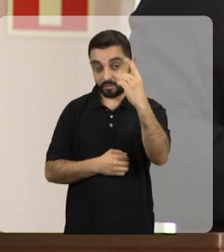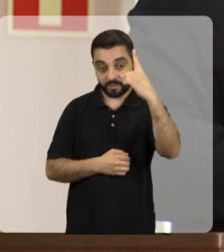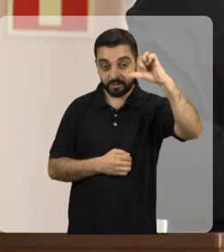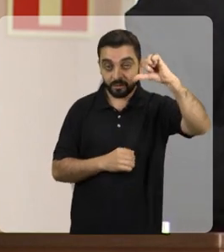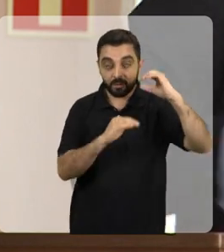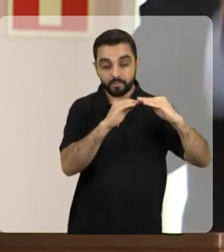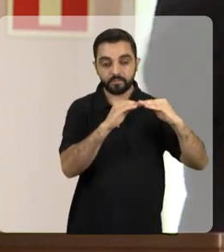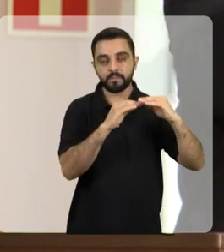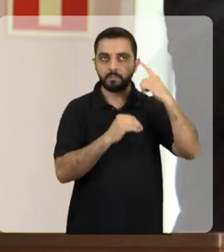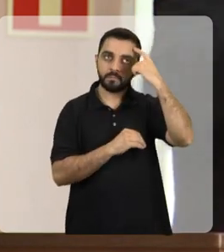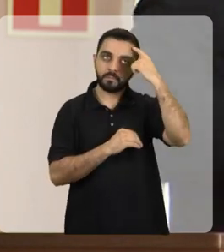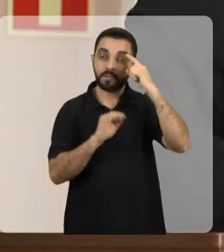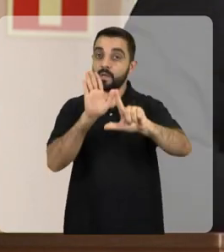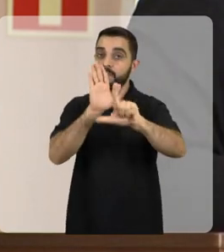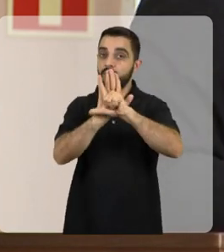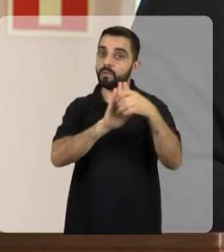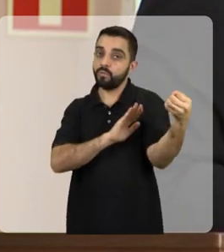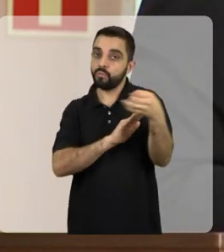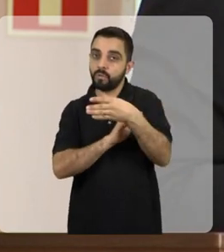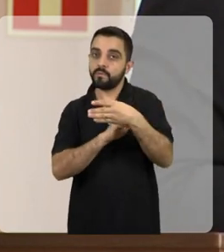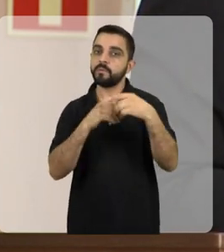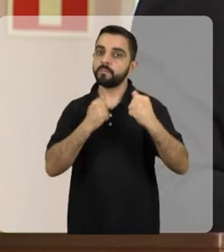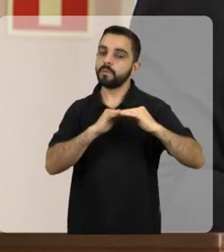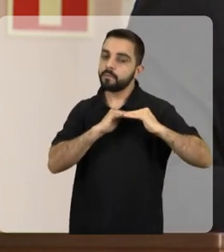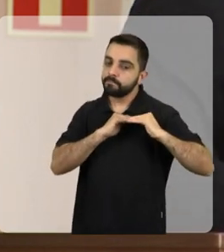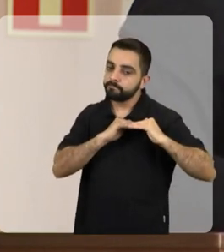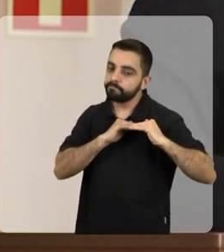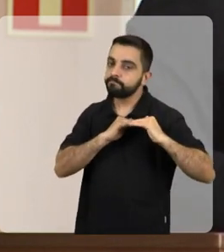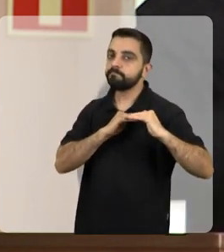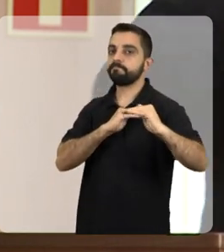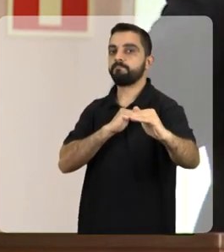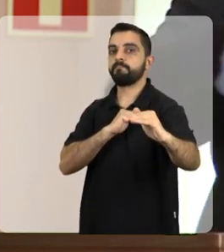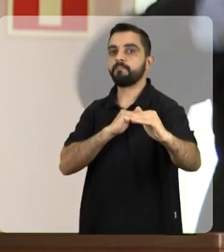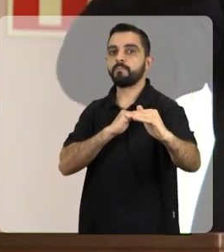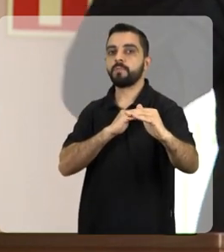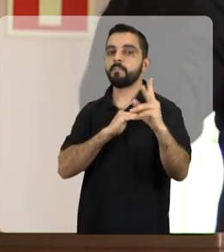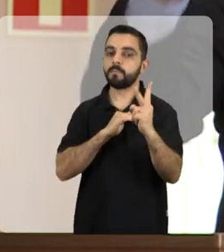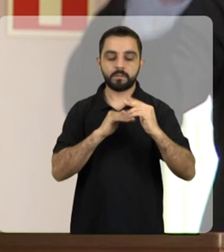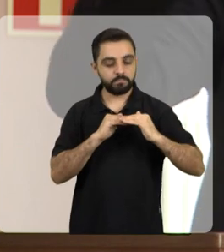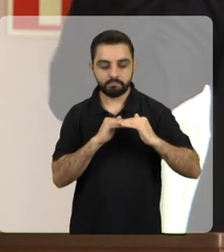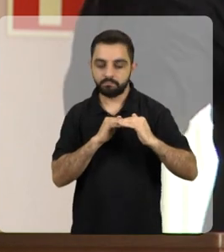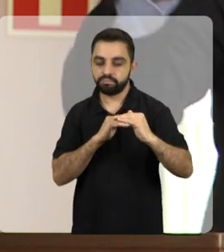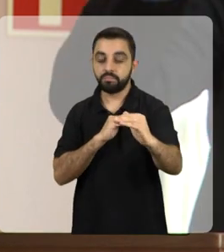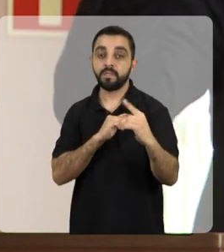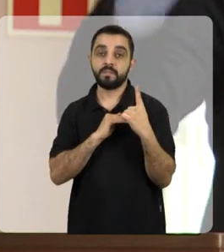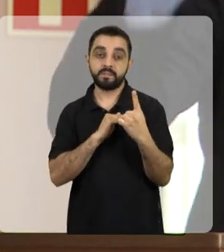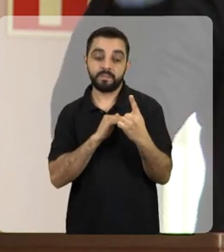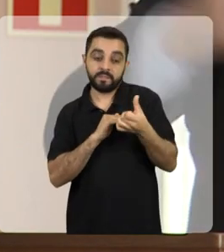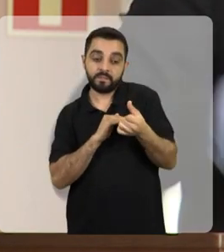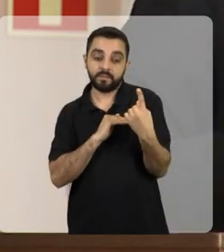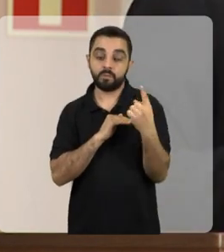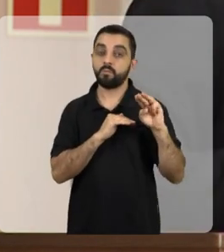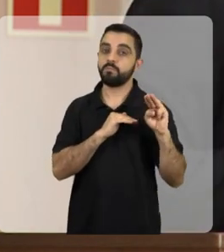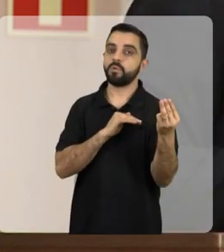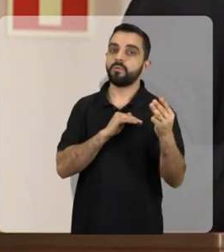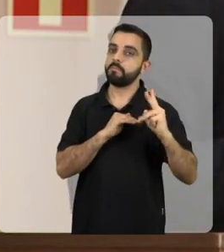em teoria, de acordo com a lei orçamentária anual aprovada, deveria manter os mesmos